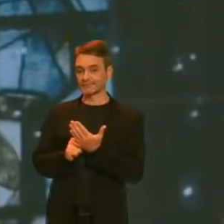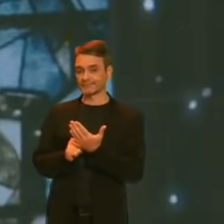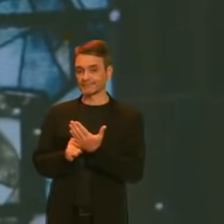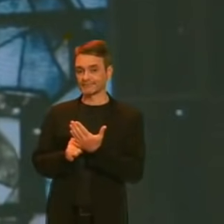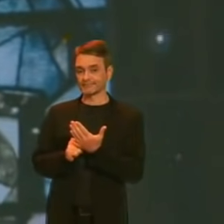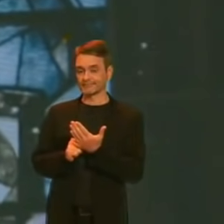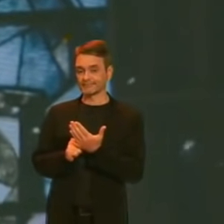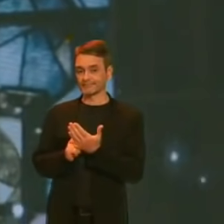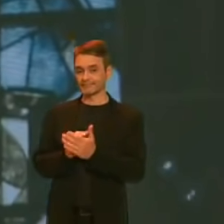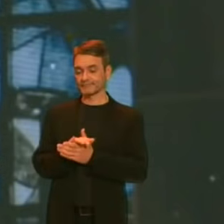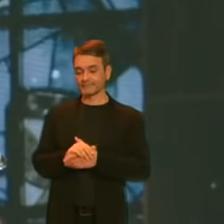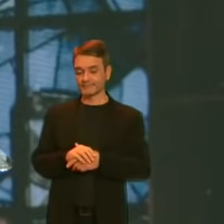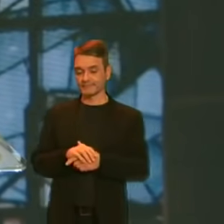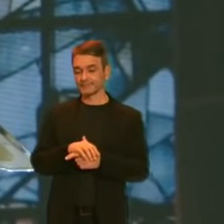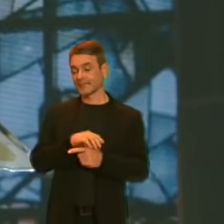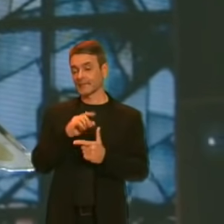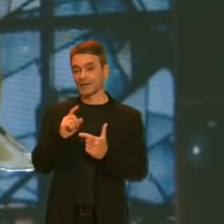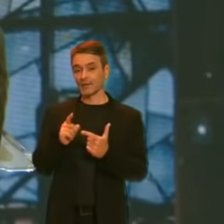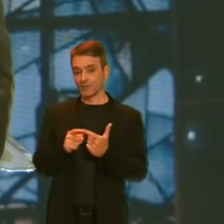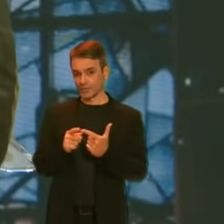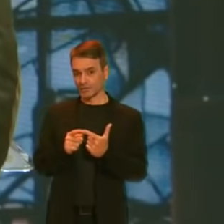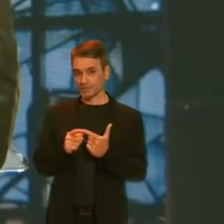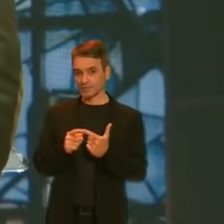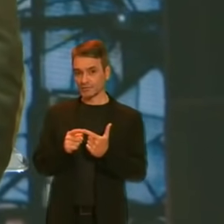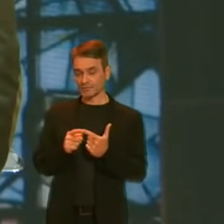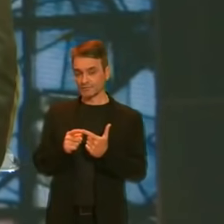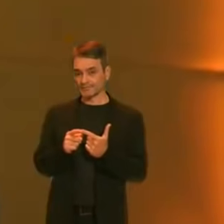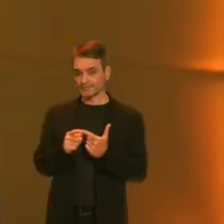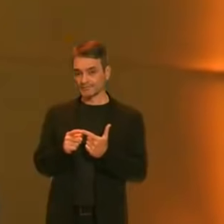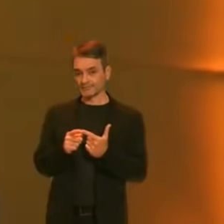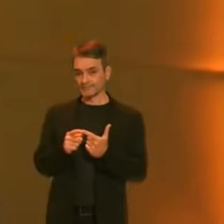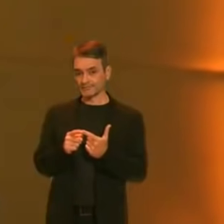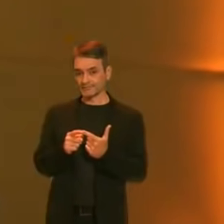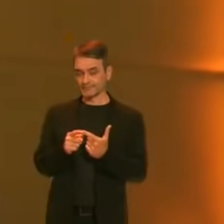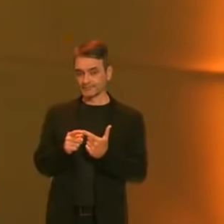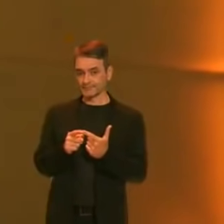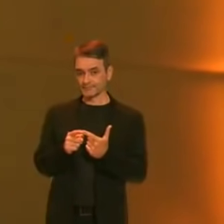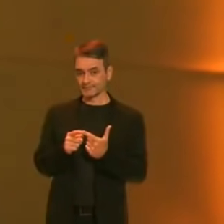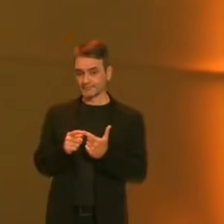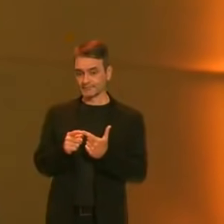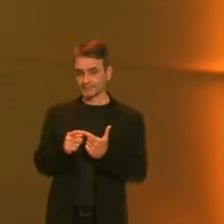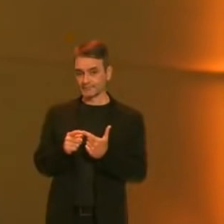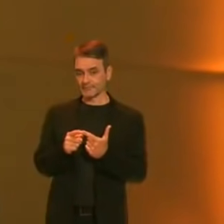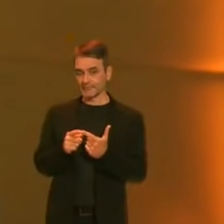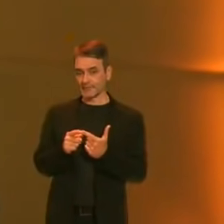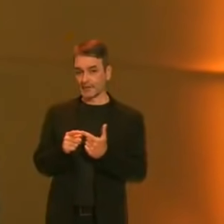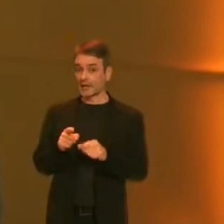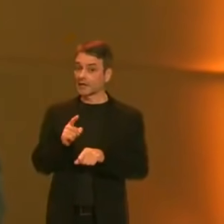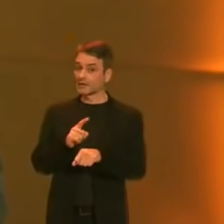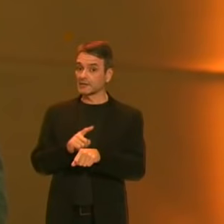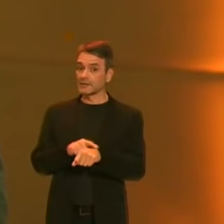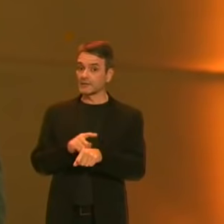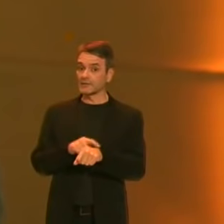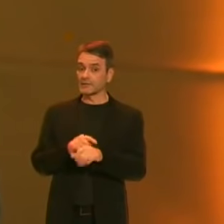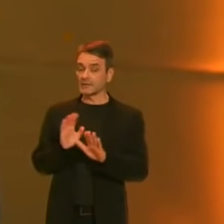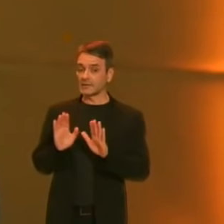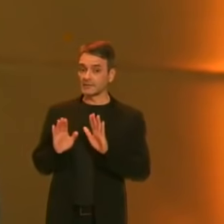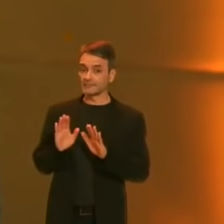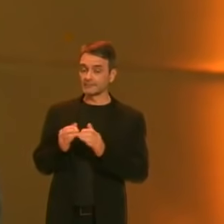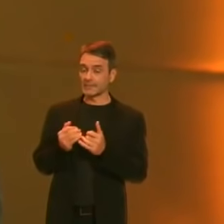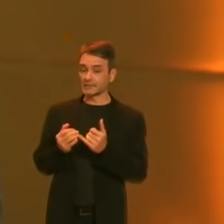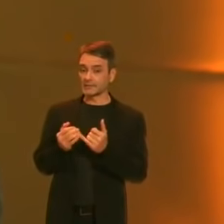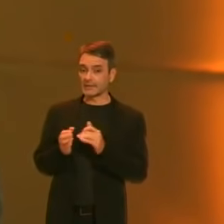Mas há um outro desafio que a palavra de Deus nos dá. é que esse é tempo de cegueira.